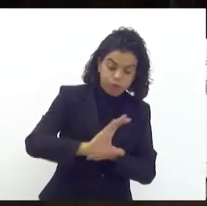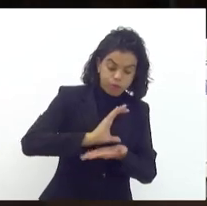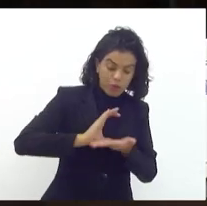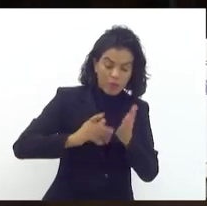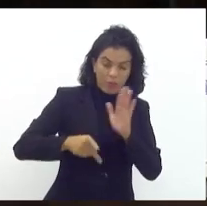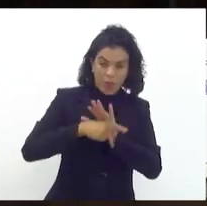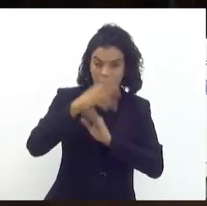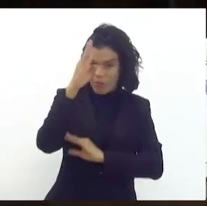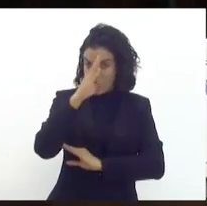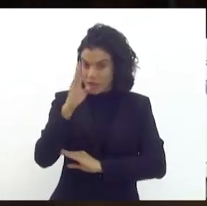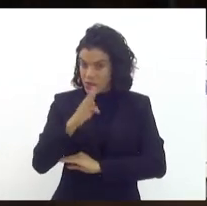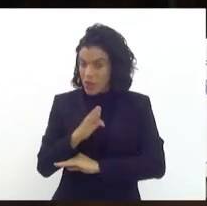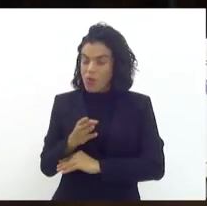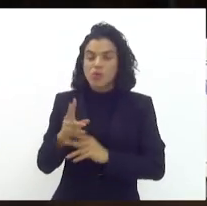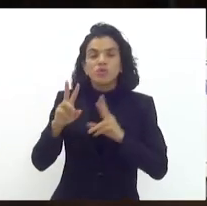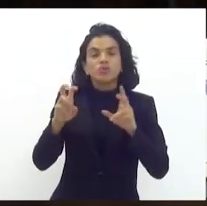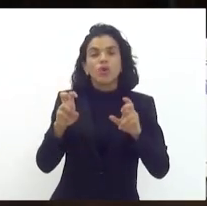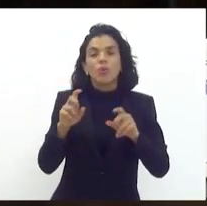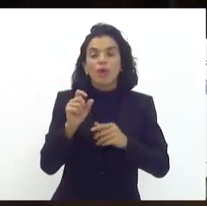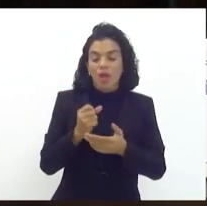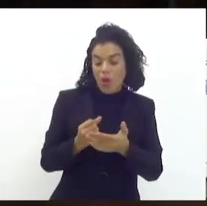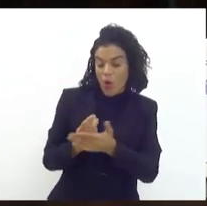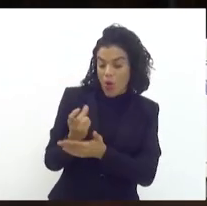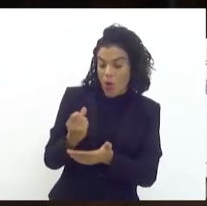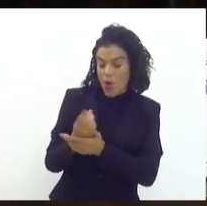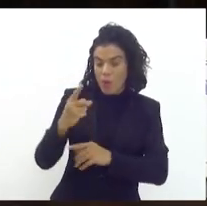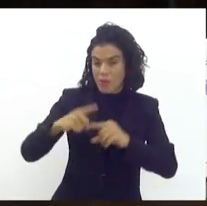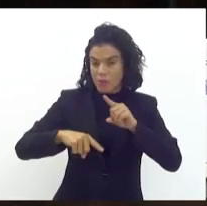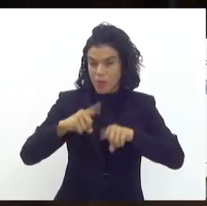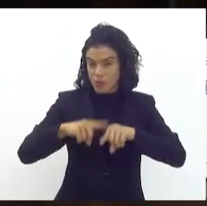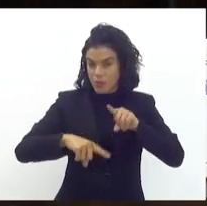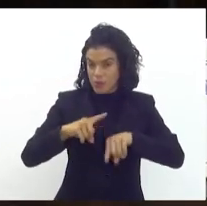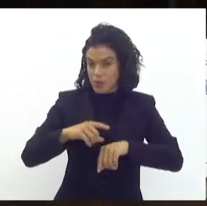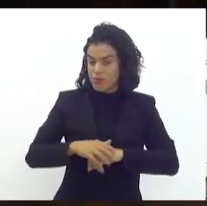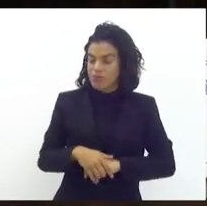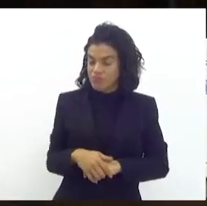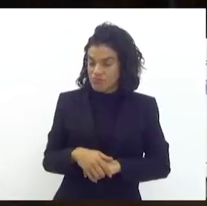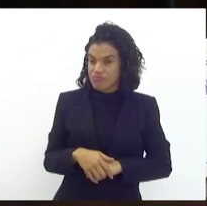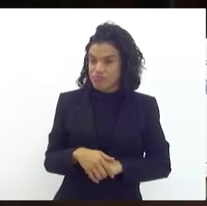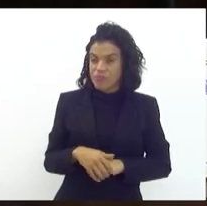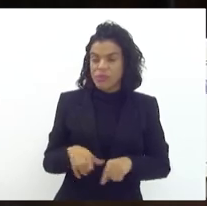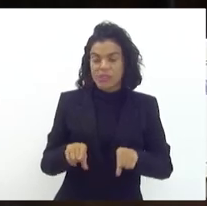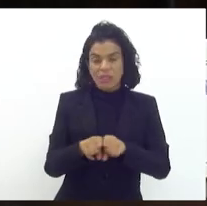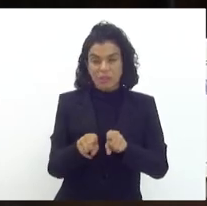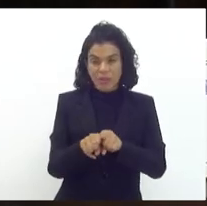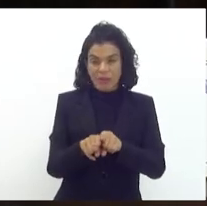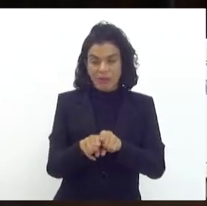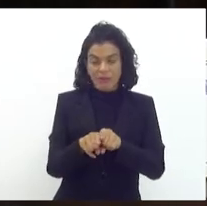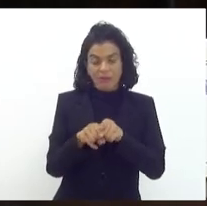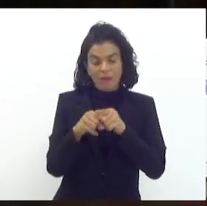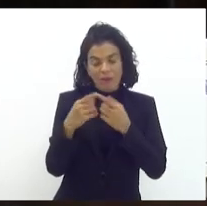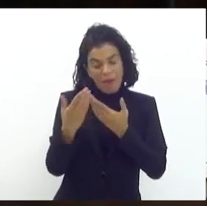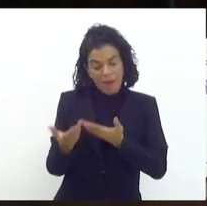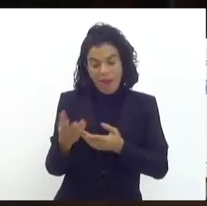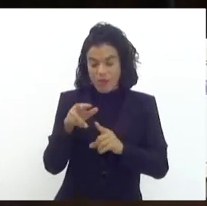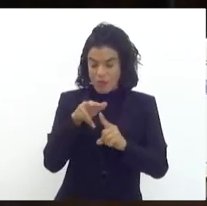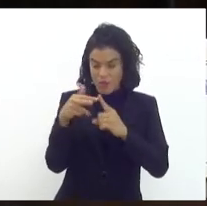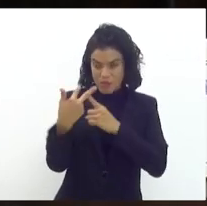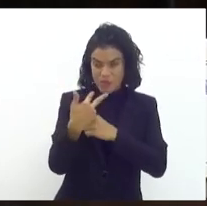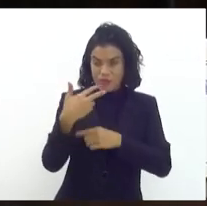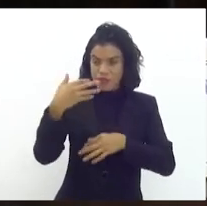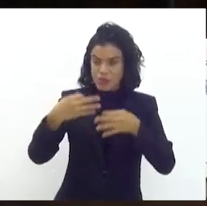brasileira em cima do consumo E ainda por cima ele é do ponto de vista